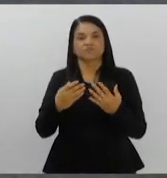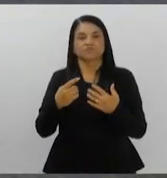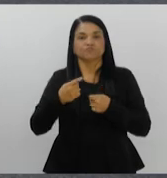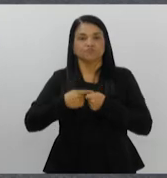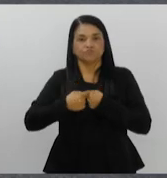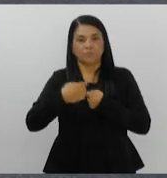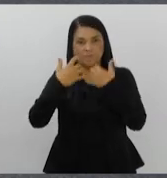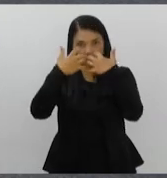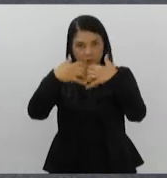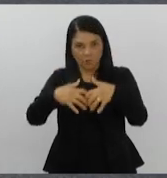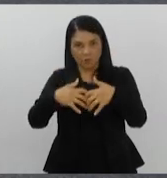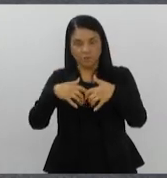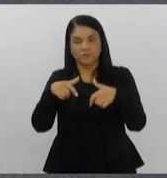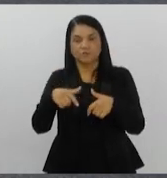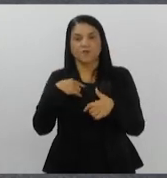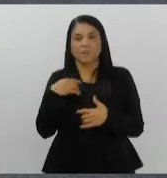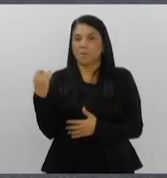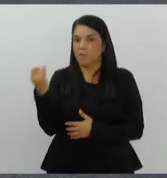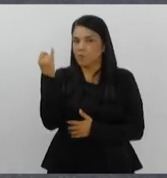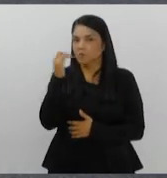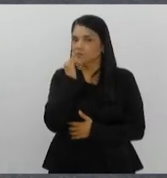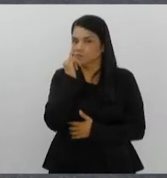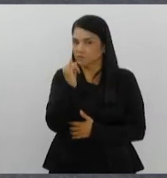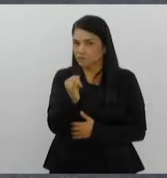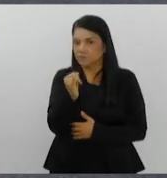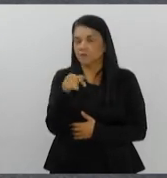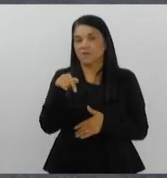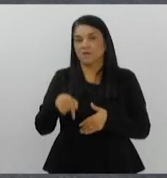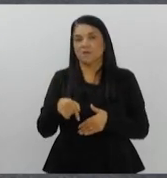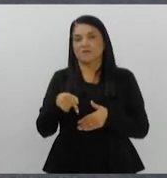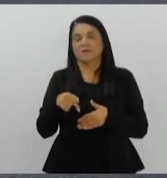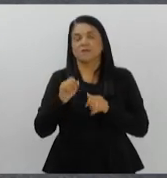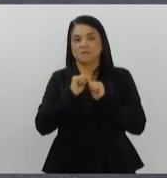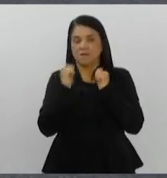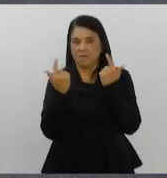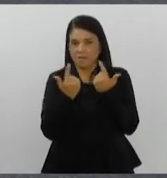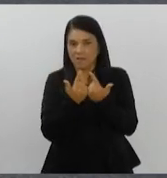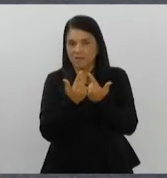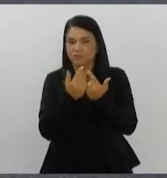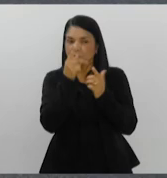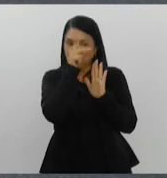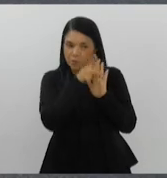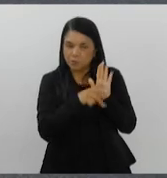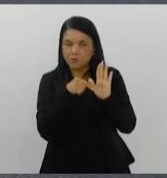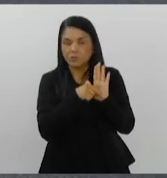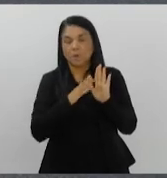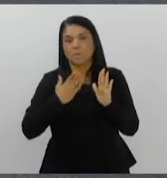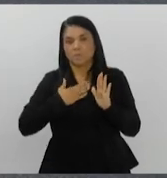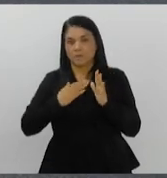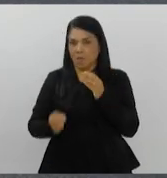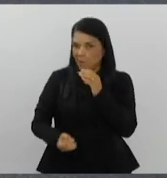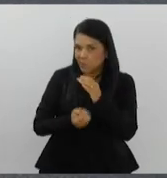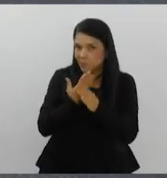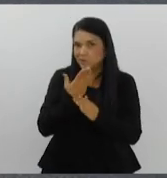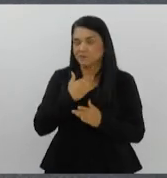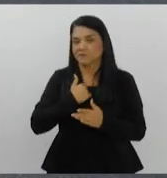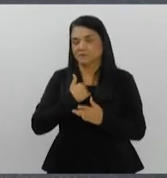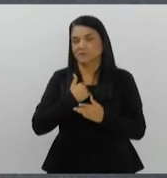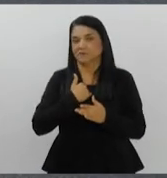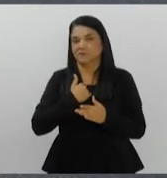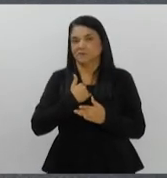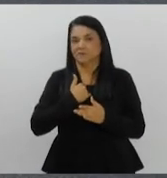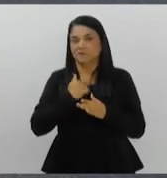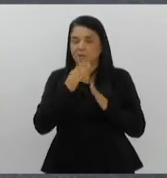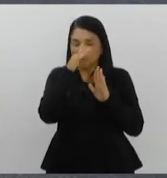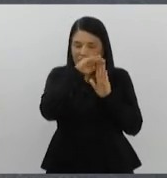presidenta, que temos aqui na casa, tramitando um projeto de lei de minha autoria, que cria